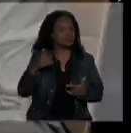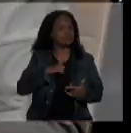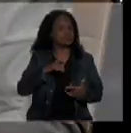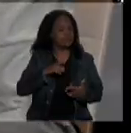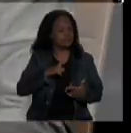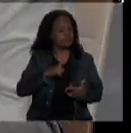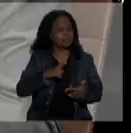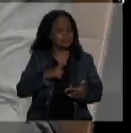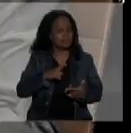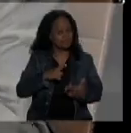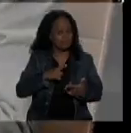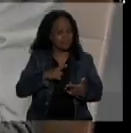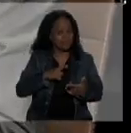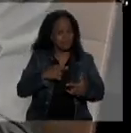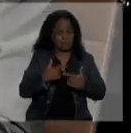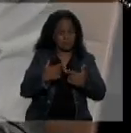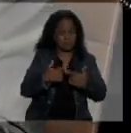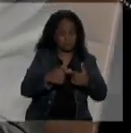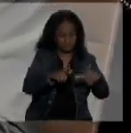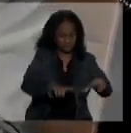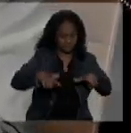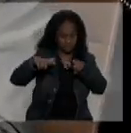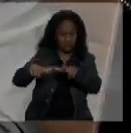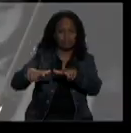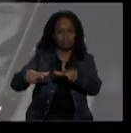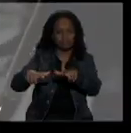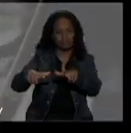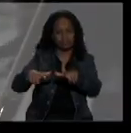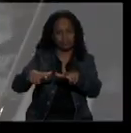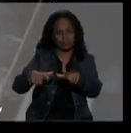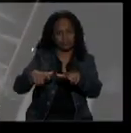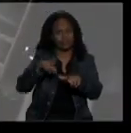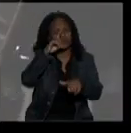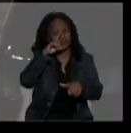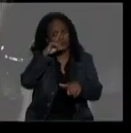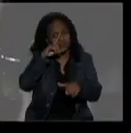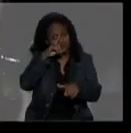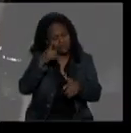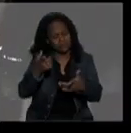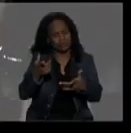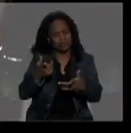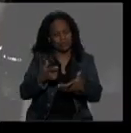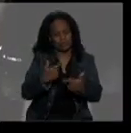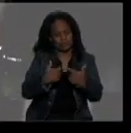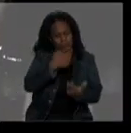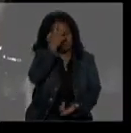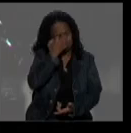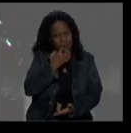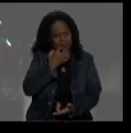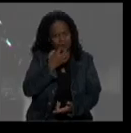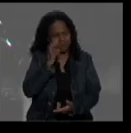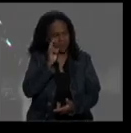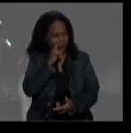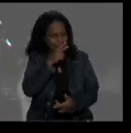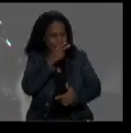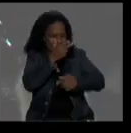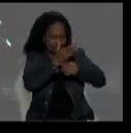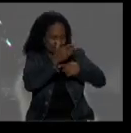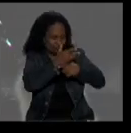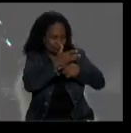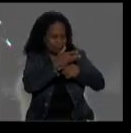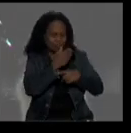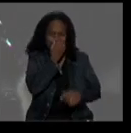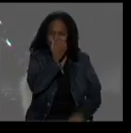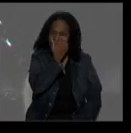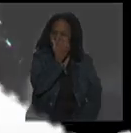momento, que a gente sabe que a titulação das terras dos quilombos estão em risco no momento, infelizmente. Muito sério, né? Vamos ver um trechinho aqui do